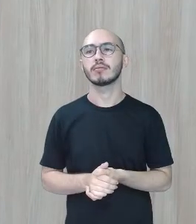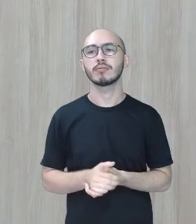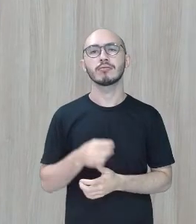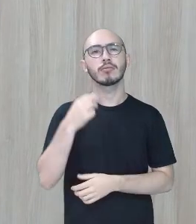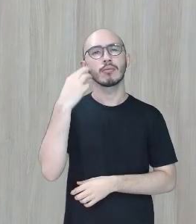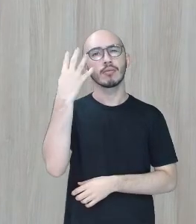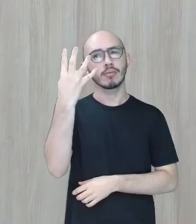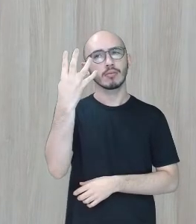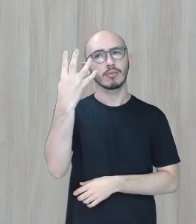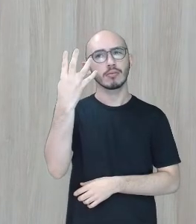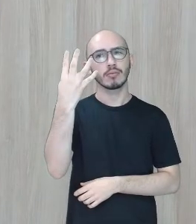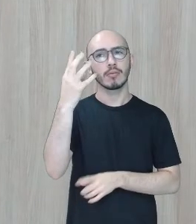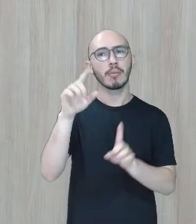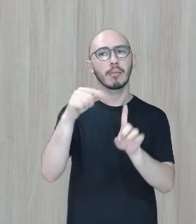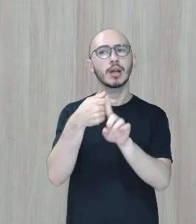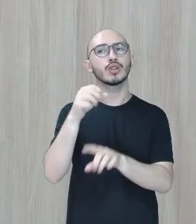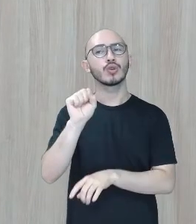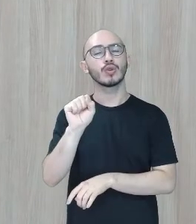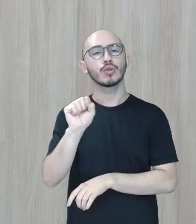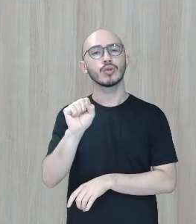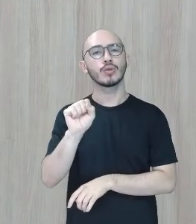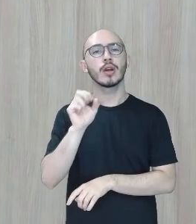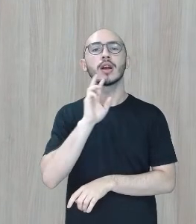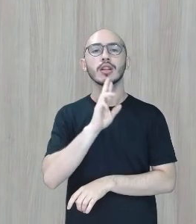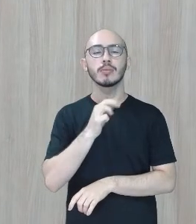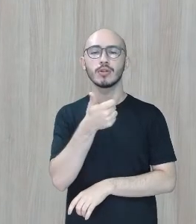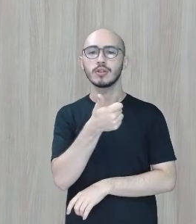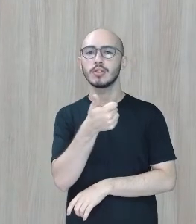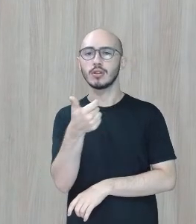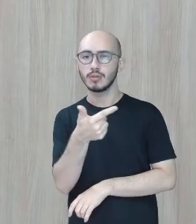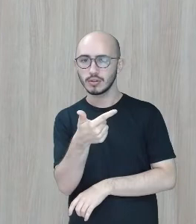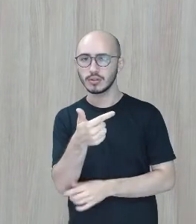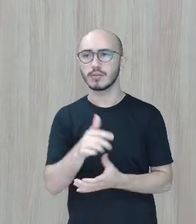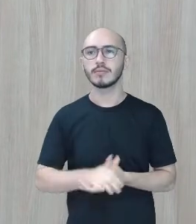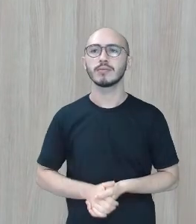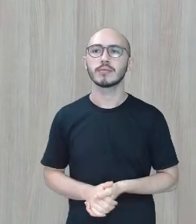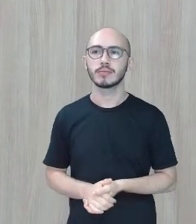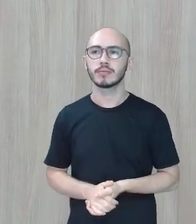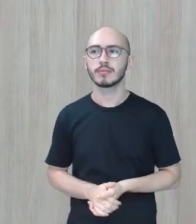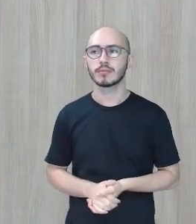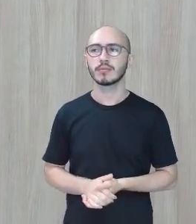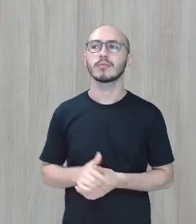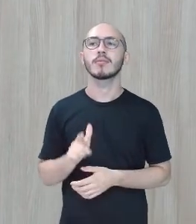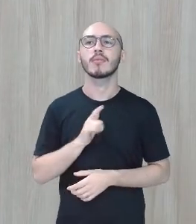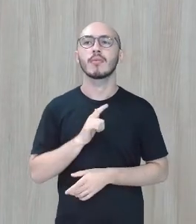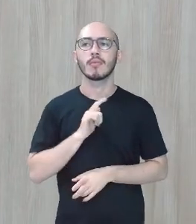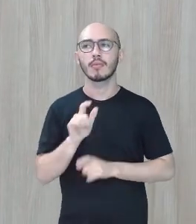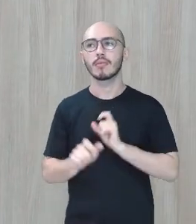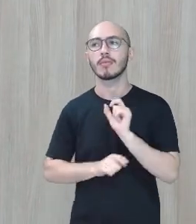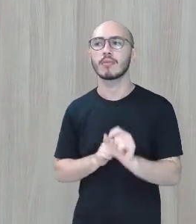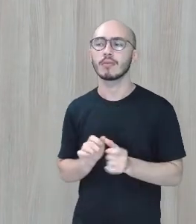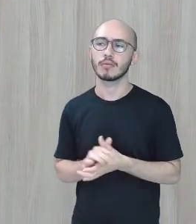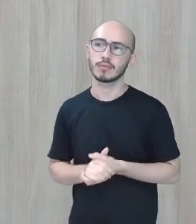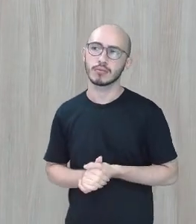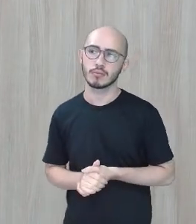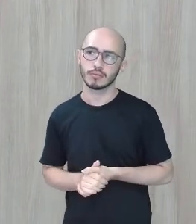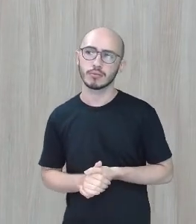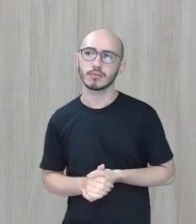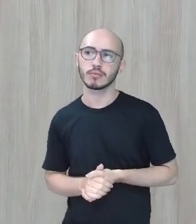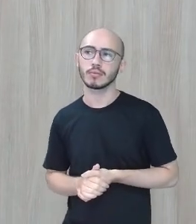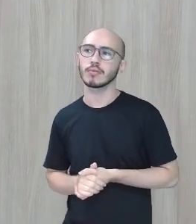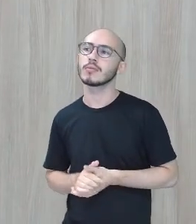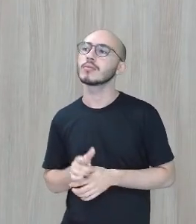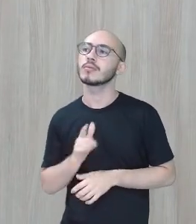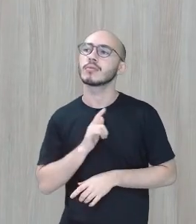4 mais 8 é quanto? É 12, certo? Então, vai ter uma sequência aí de 4 números